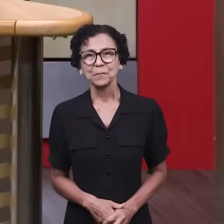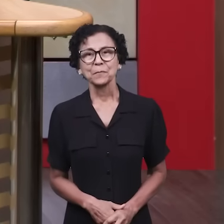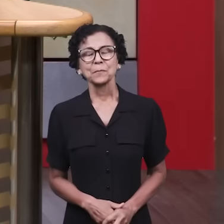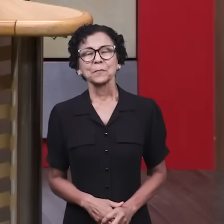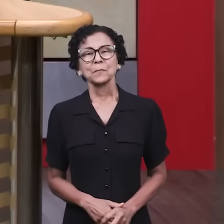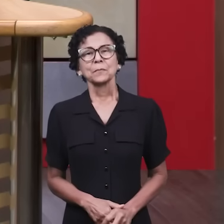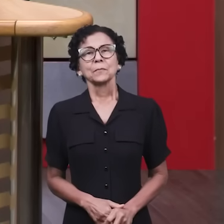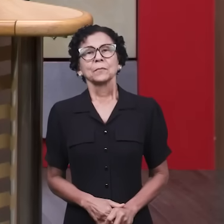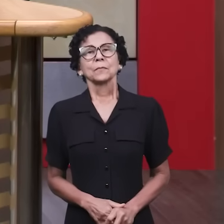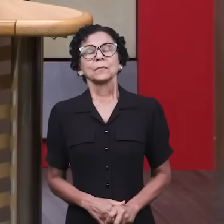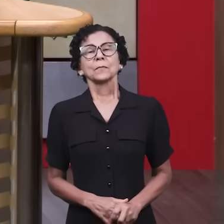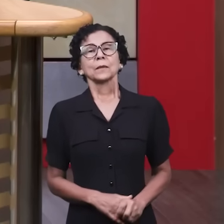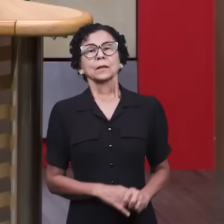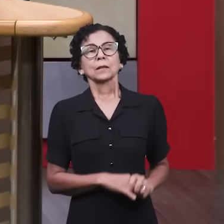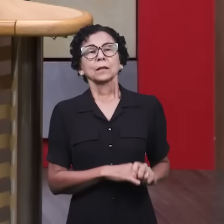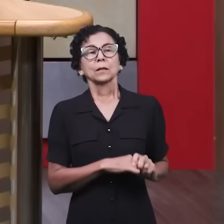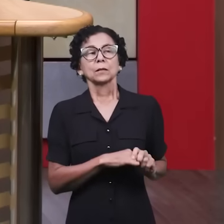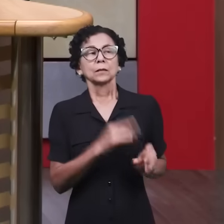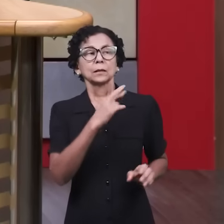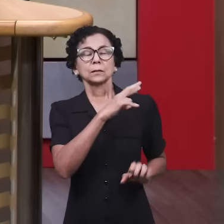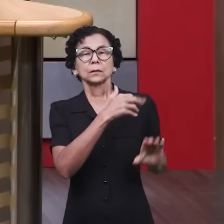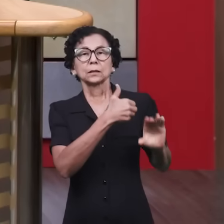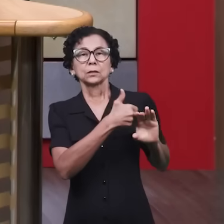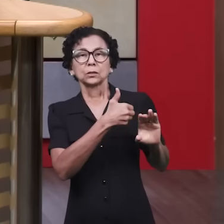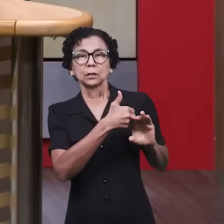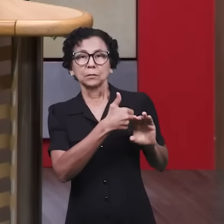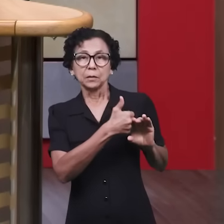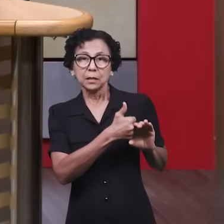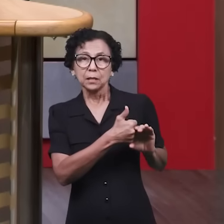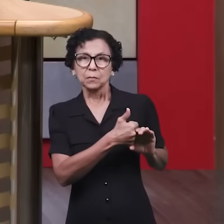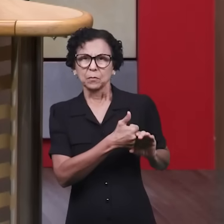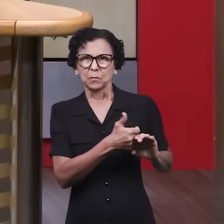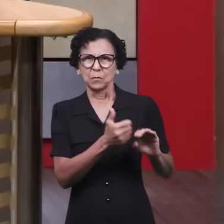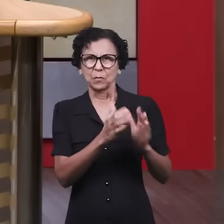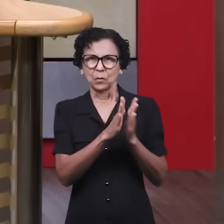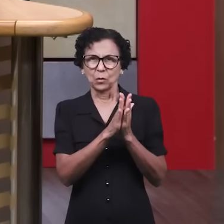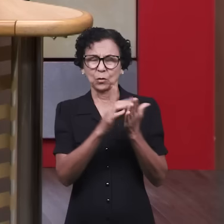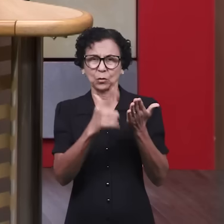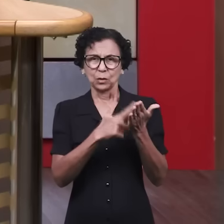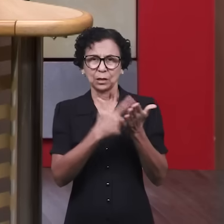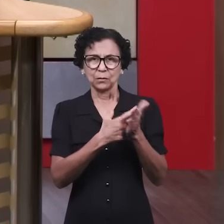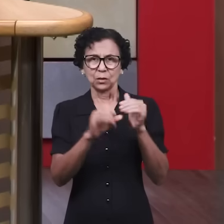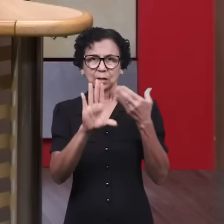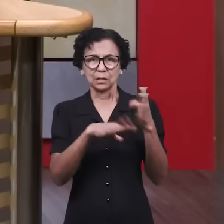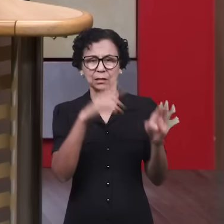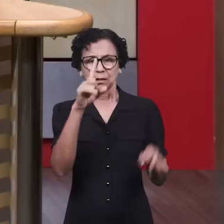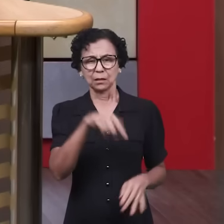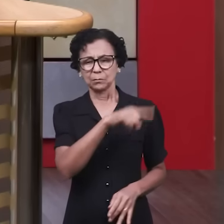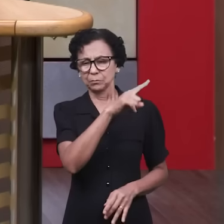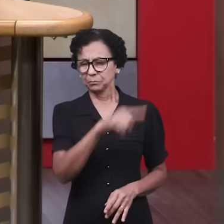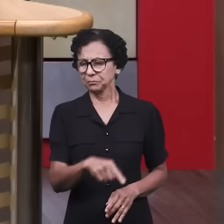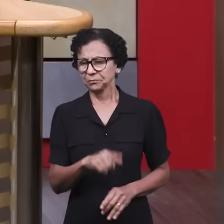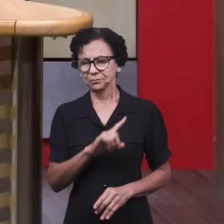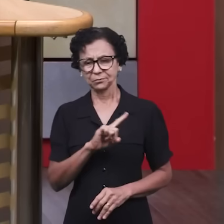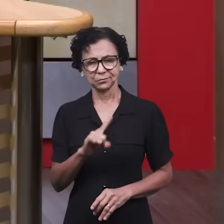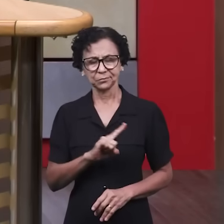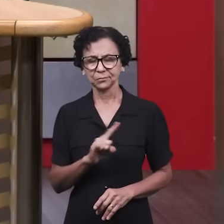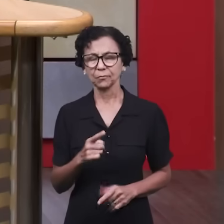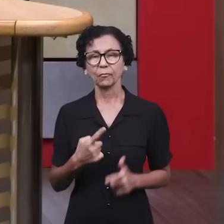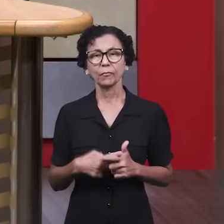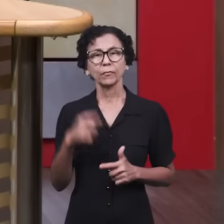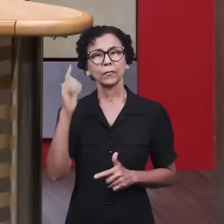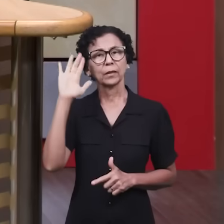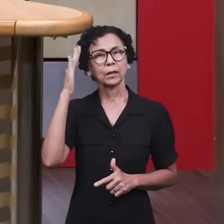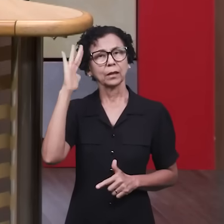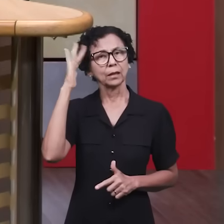ele nem olha para o livro de Cantares. Porque ele não enxerga. Né? Então, mas por que está ali